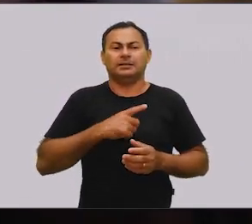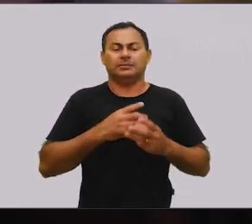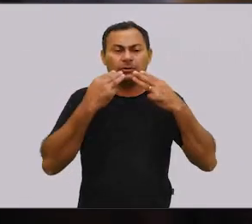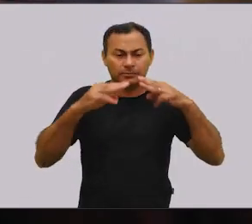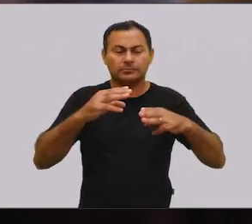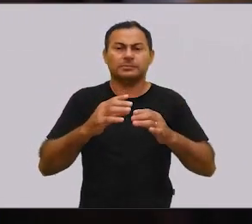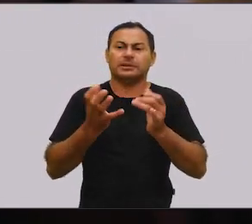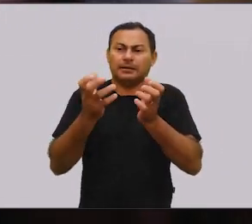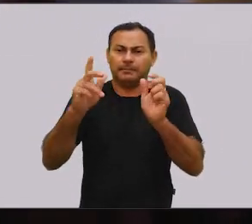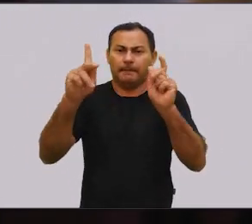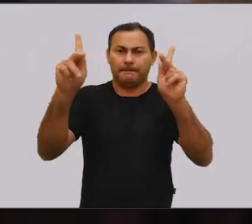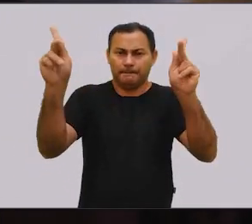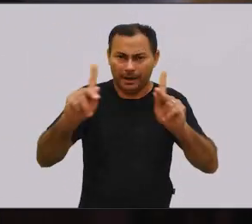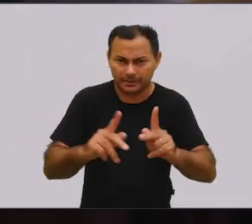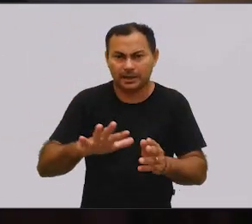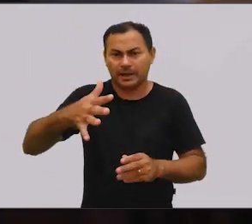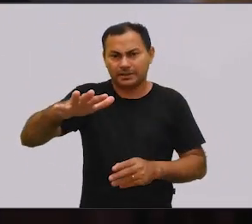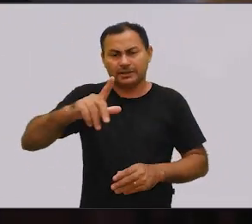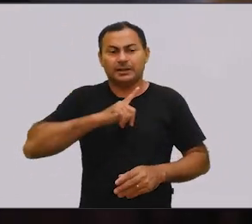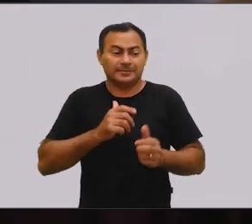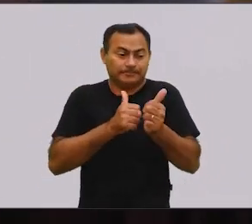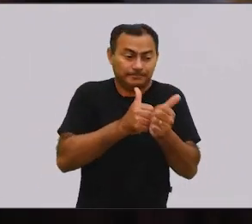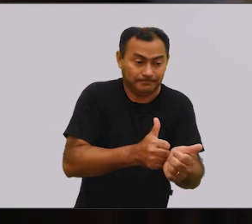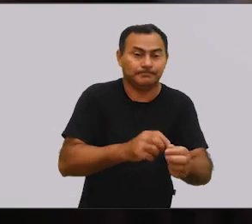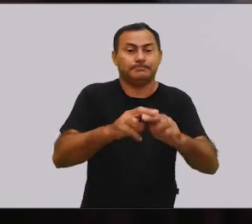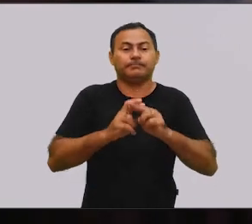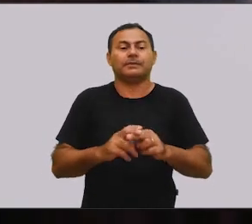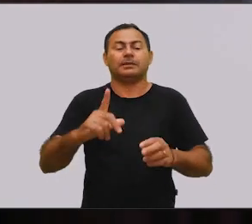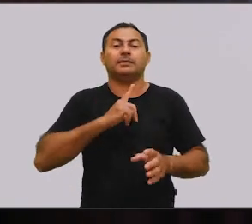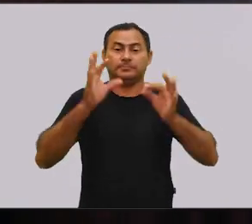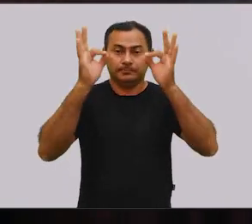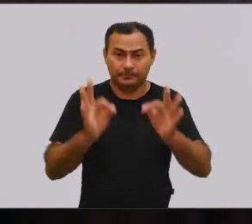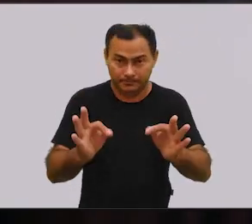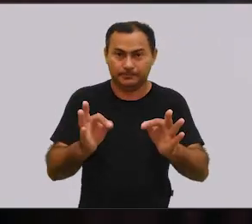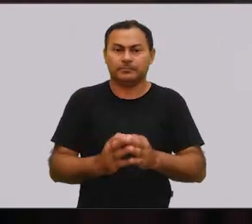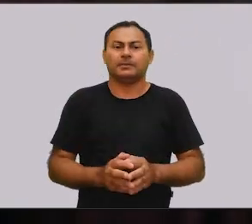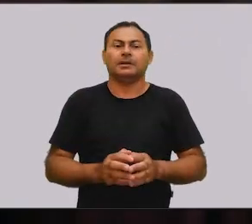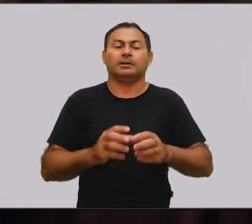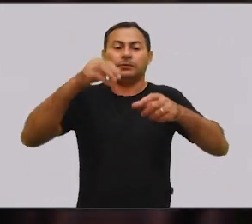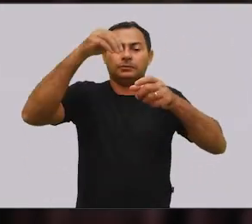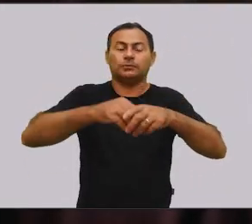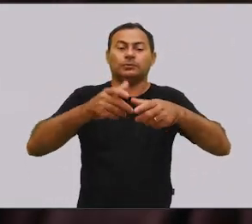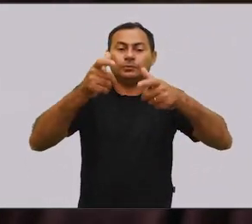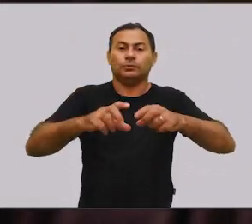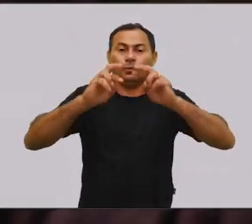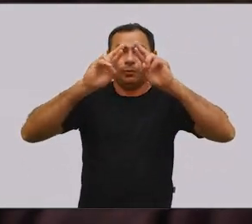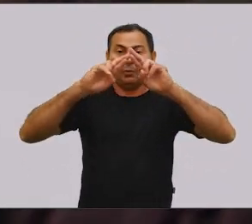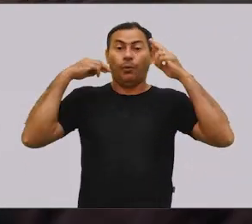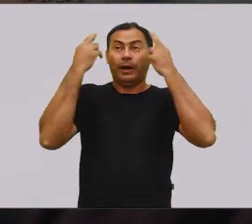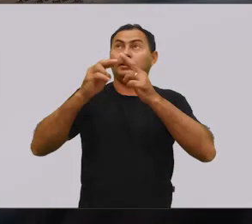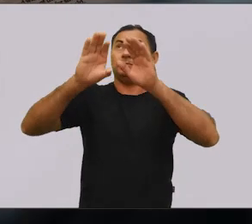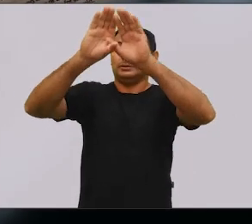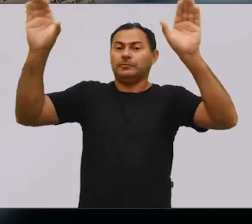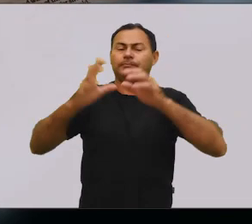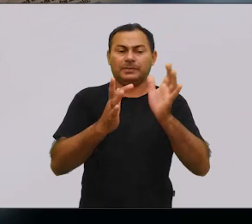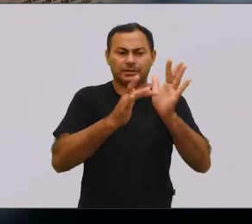o ministério de reconciliação, sendo às vezes até perseguidos por isso, eles têm a certeza de que estão no reino dos céus.